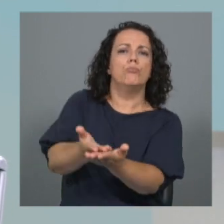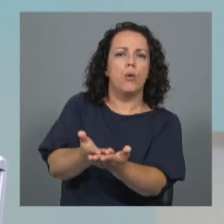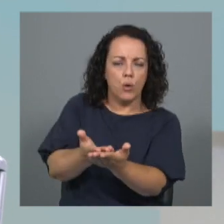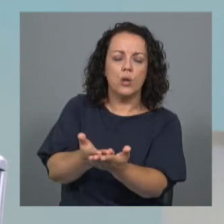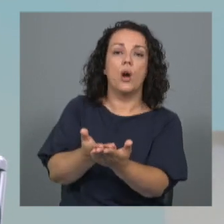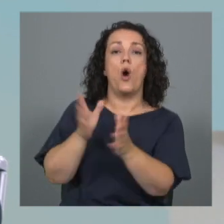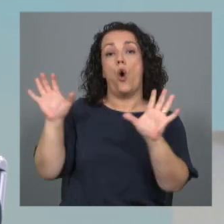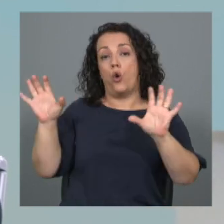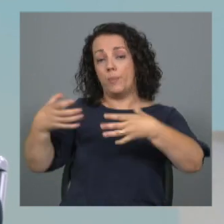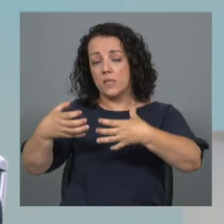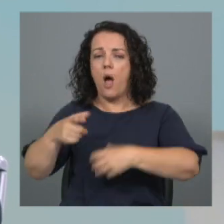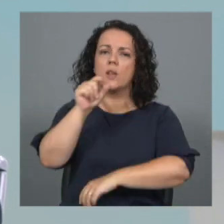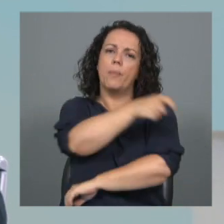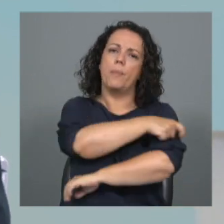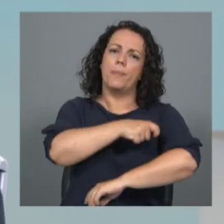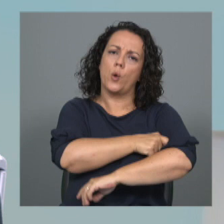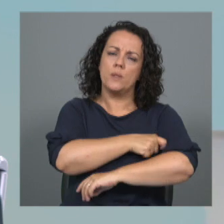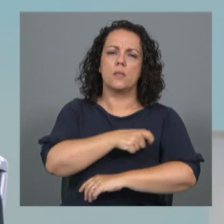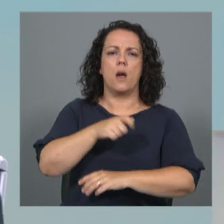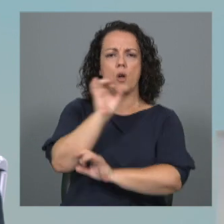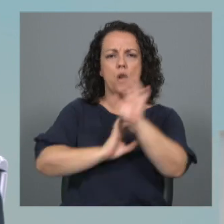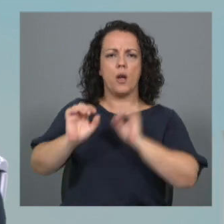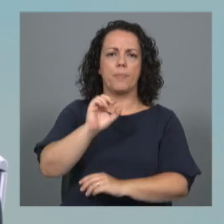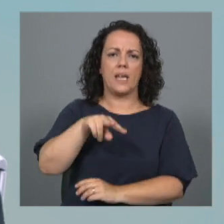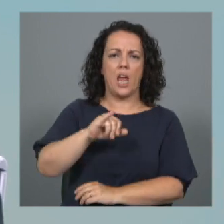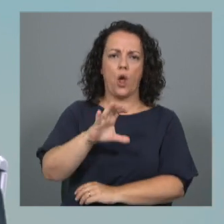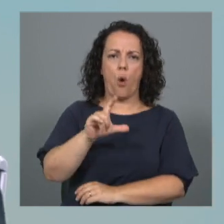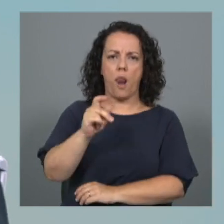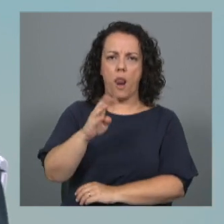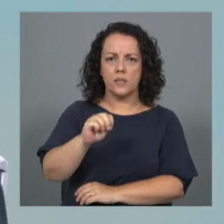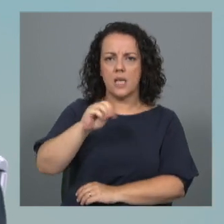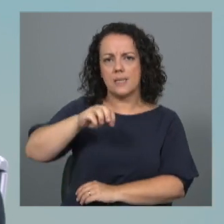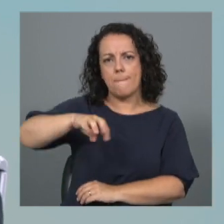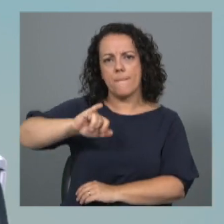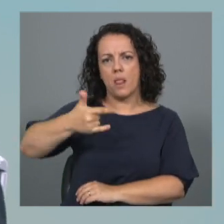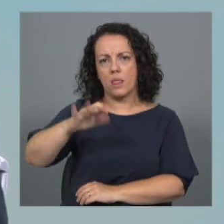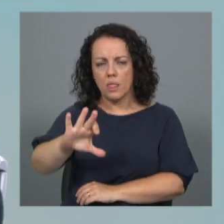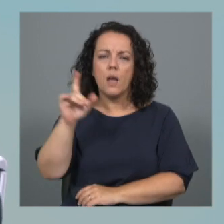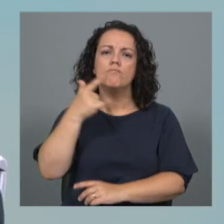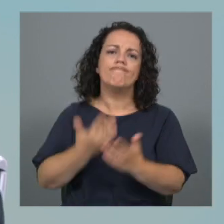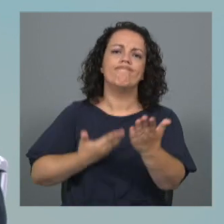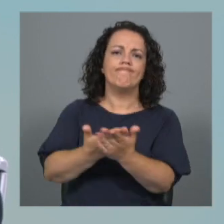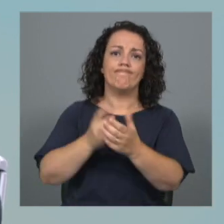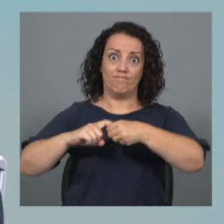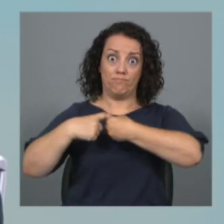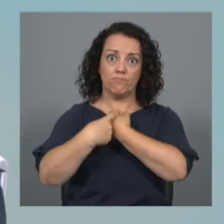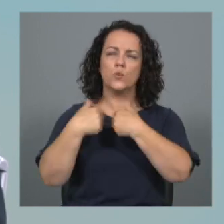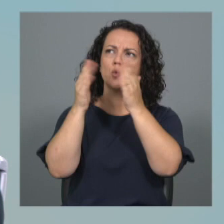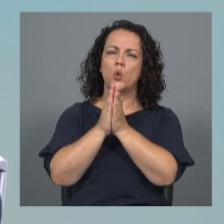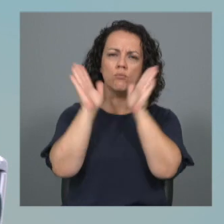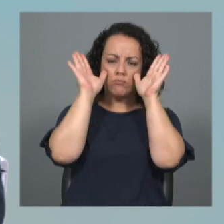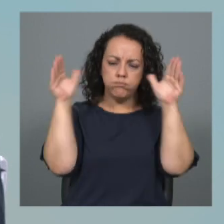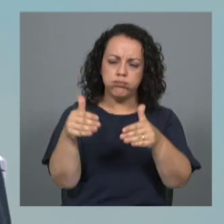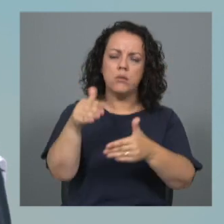da Comissão e do Comissário Nicolas Schmit, propor aos Estados-membros: vamos trabalhar de forma coordenada, de forma organizada, definir